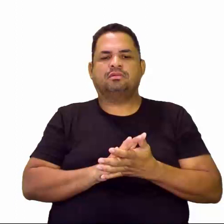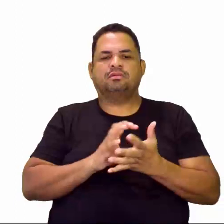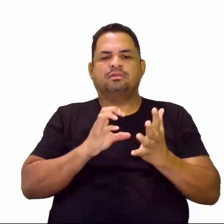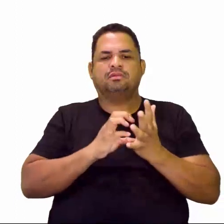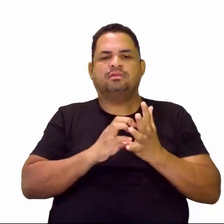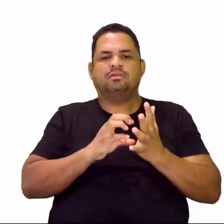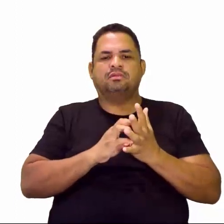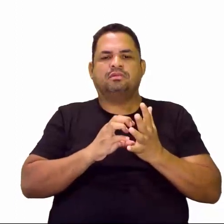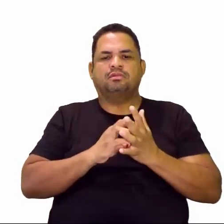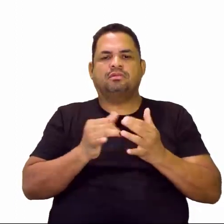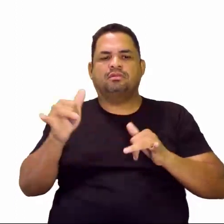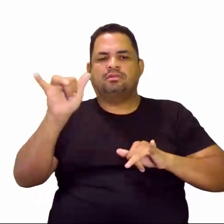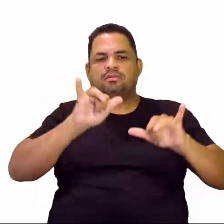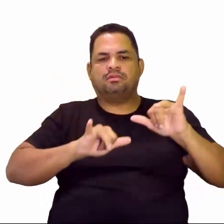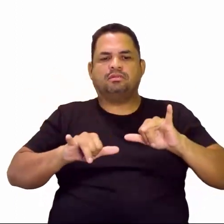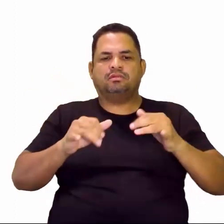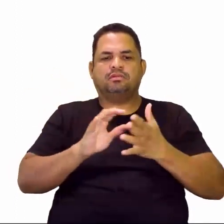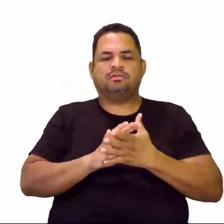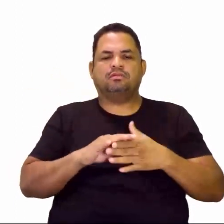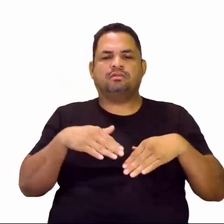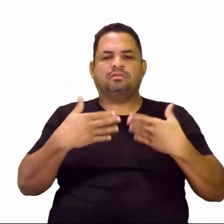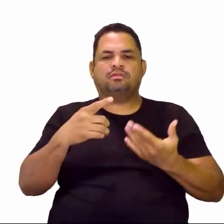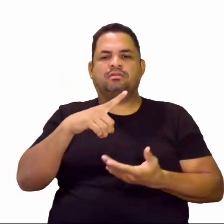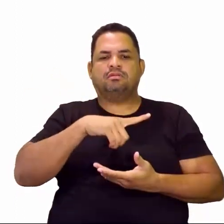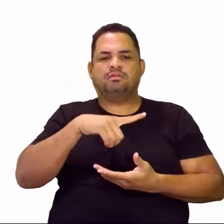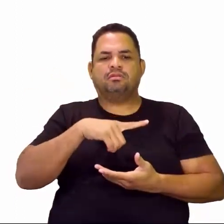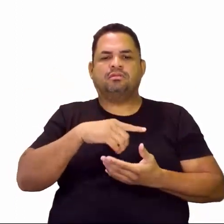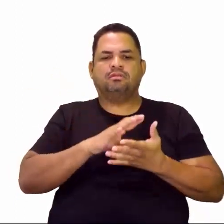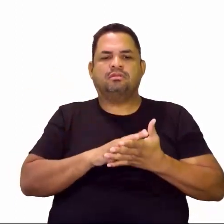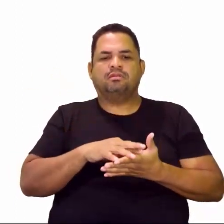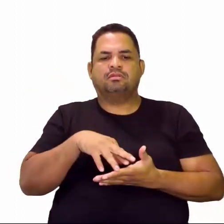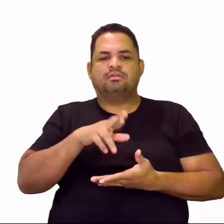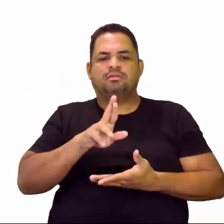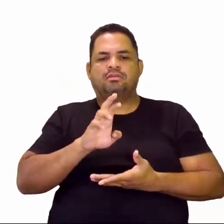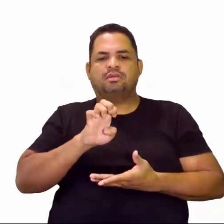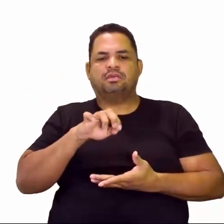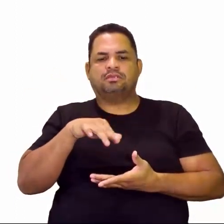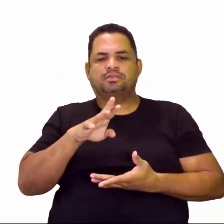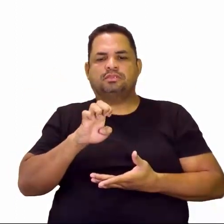simbólica de uma reação química, quando eu tenho reagentes